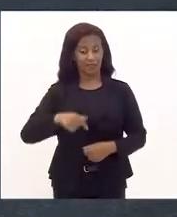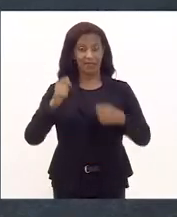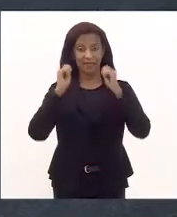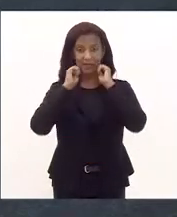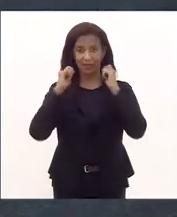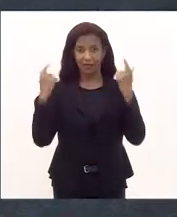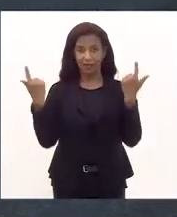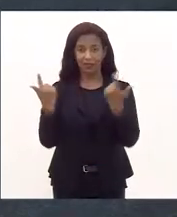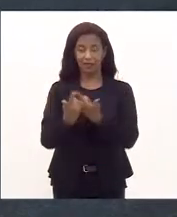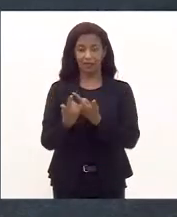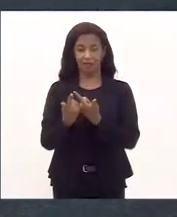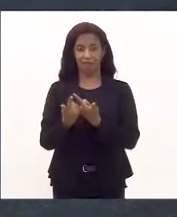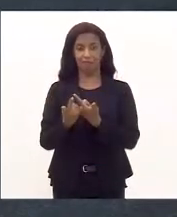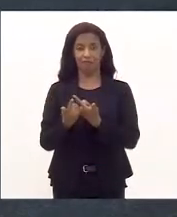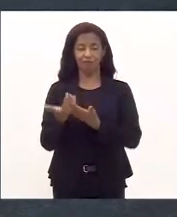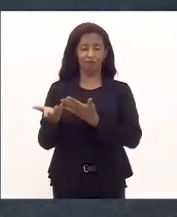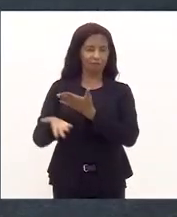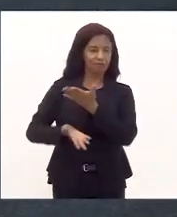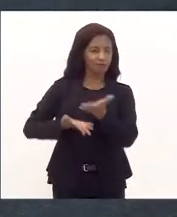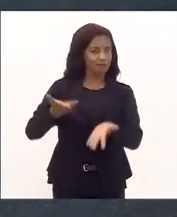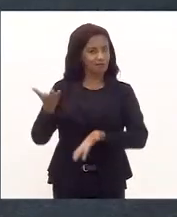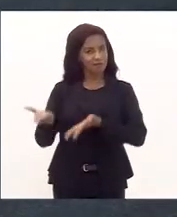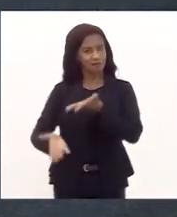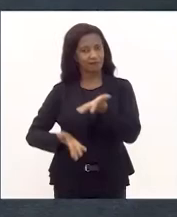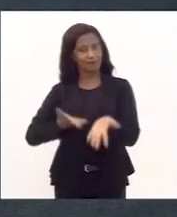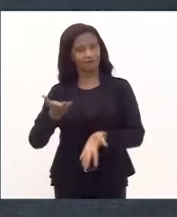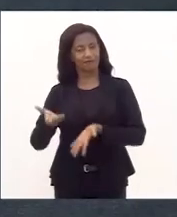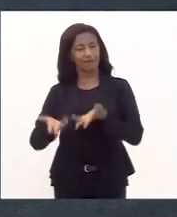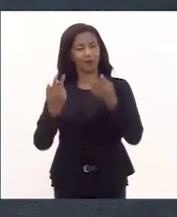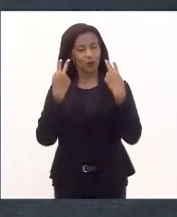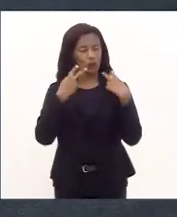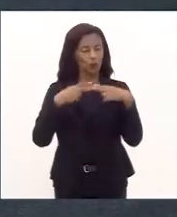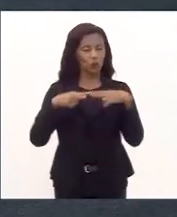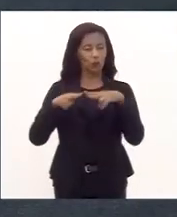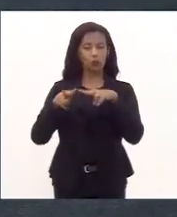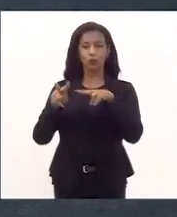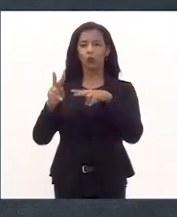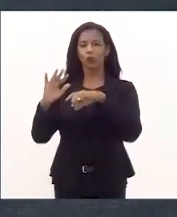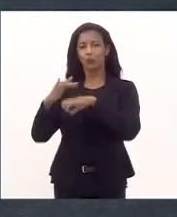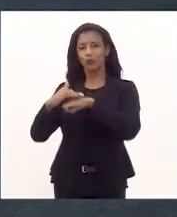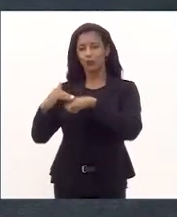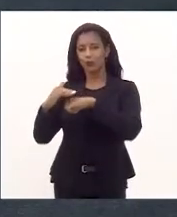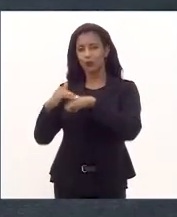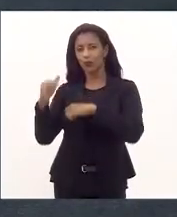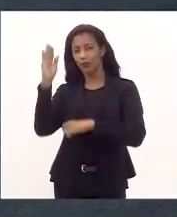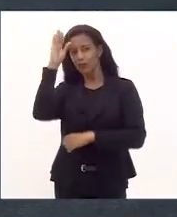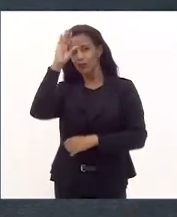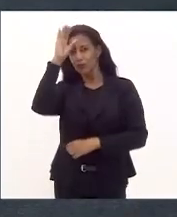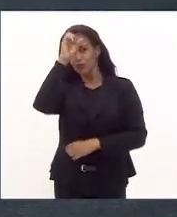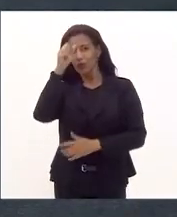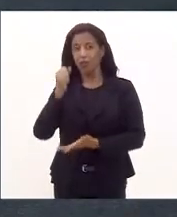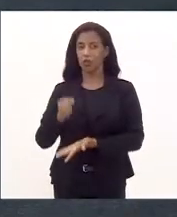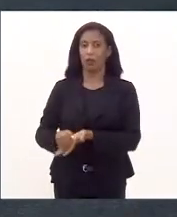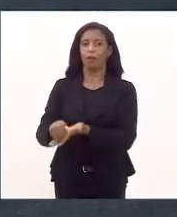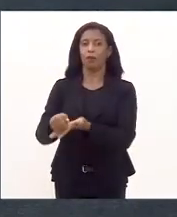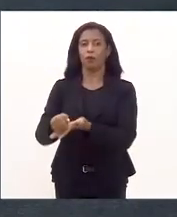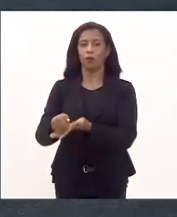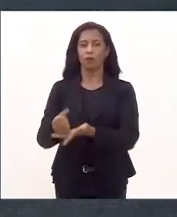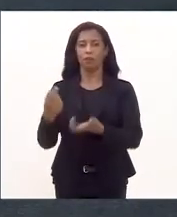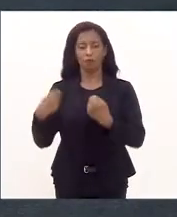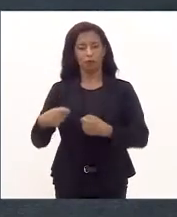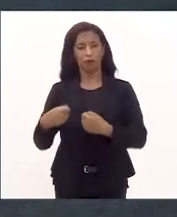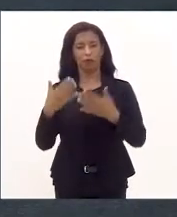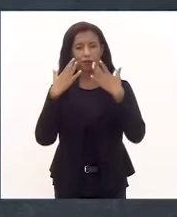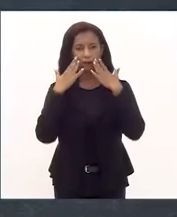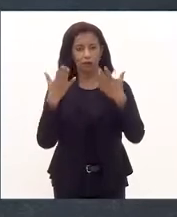casa, exatamente o tratamento de um olhar zeloso, compreensivo e de apoio exatamente a